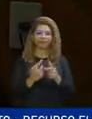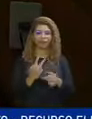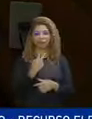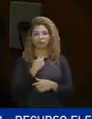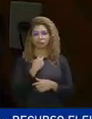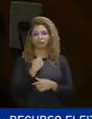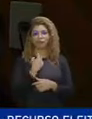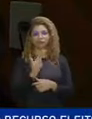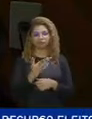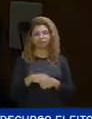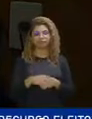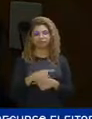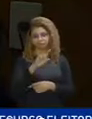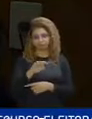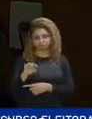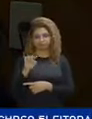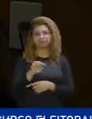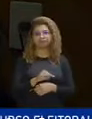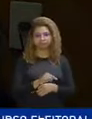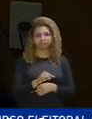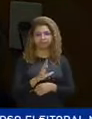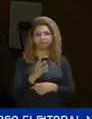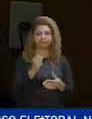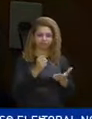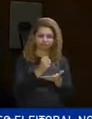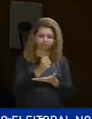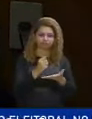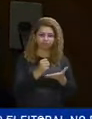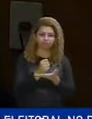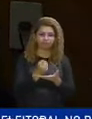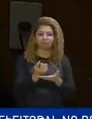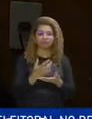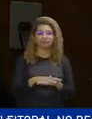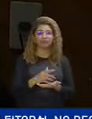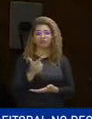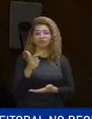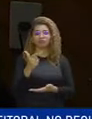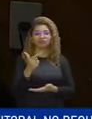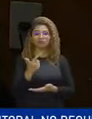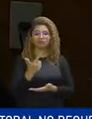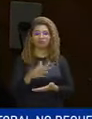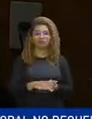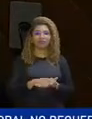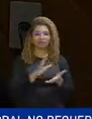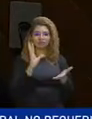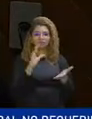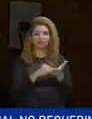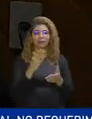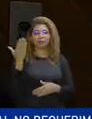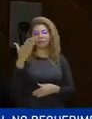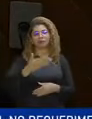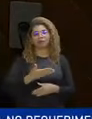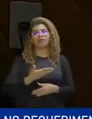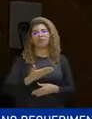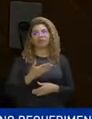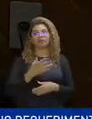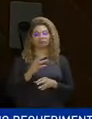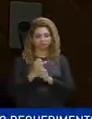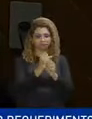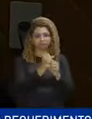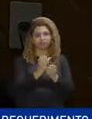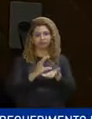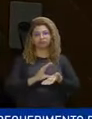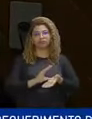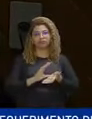indeferimento de seu registro se baseou exclusivamente na ausência de sua quitação eleitoral, mas que tal decisão deve ser